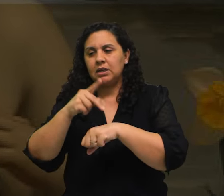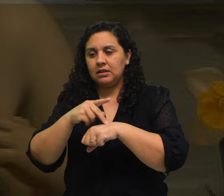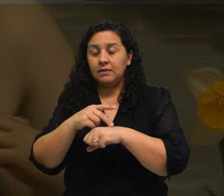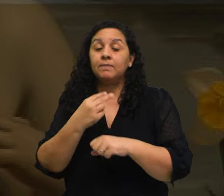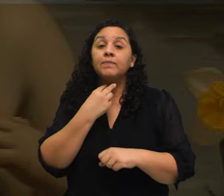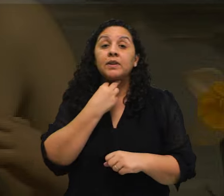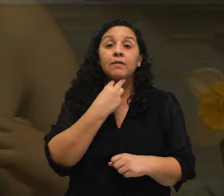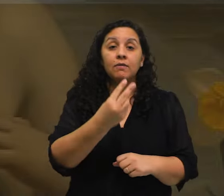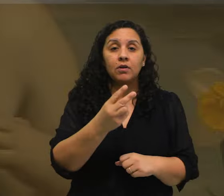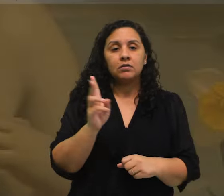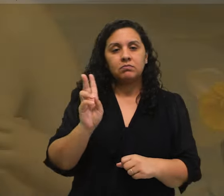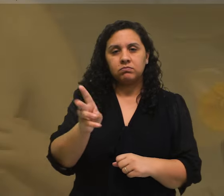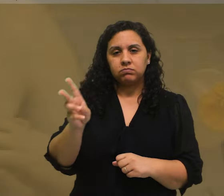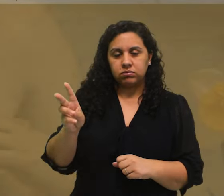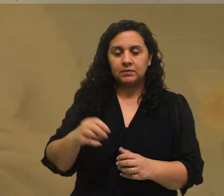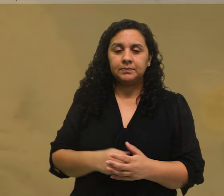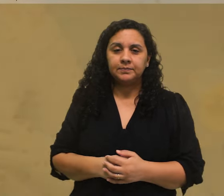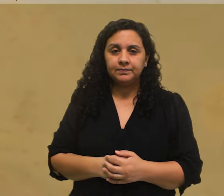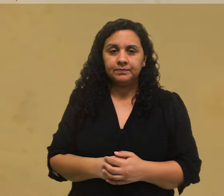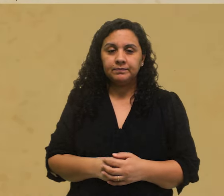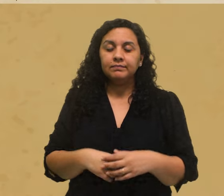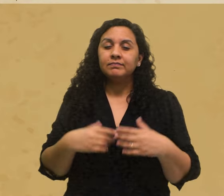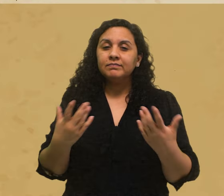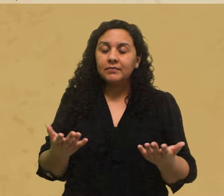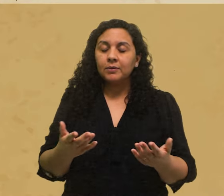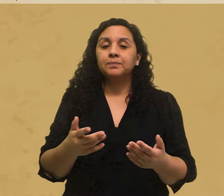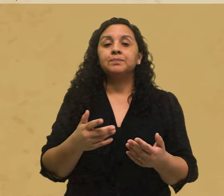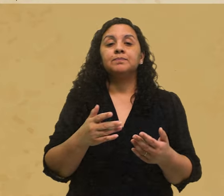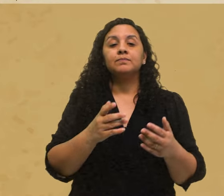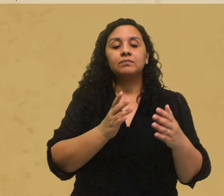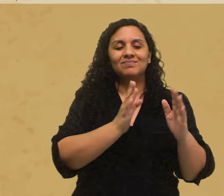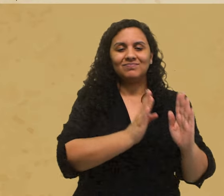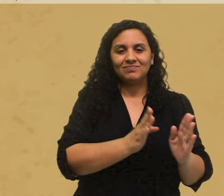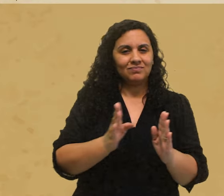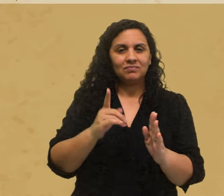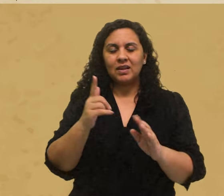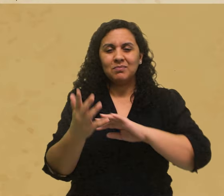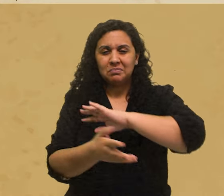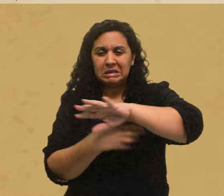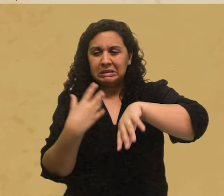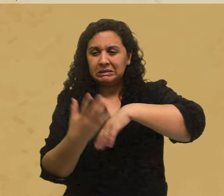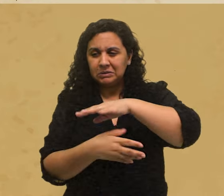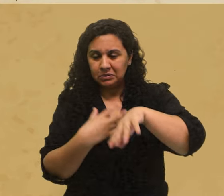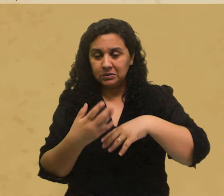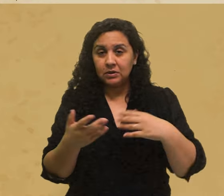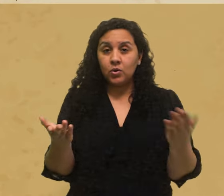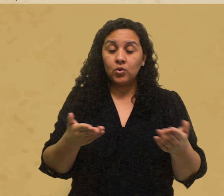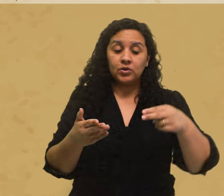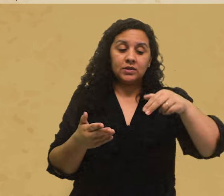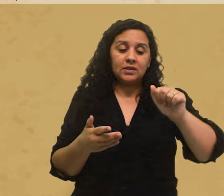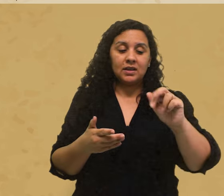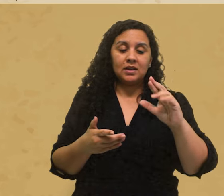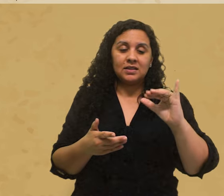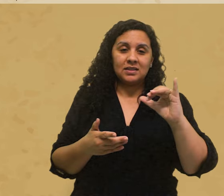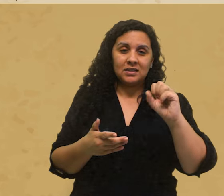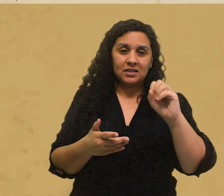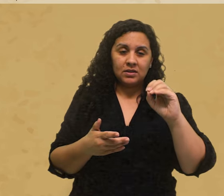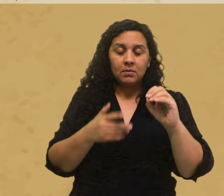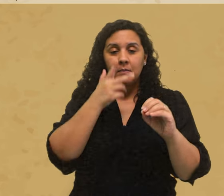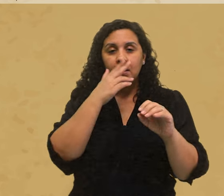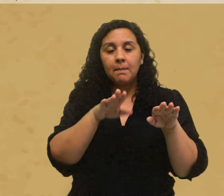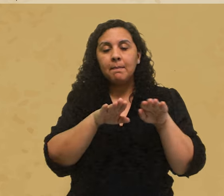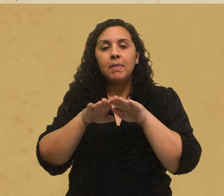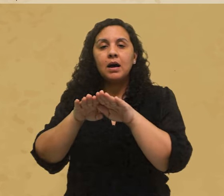pedra, sua voz ainda vive. A desordem narcisista caracteriza-se atualmente por um